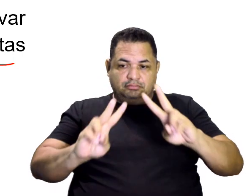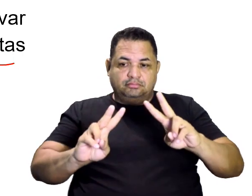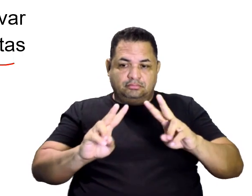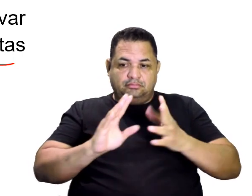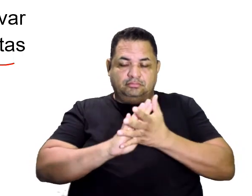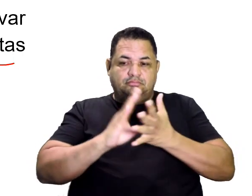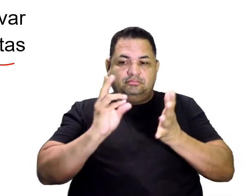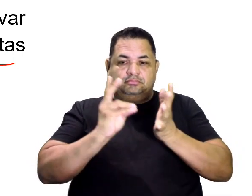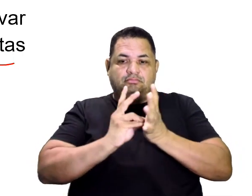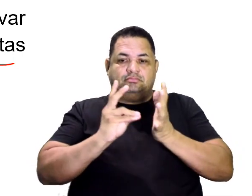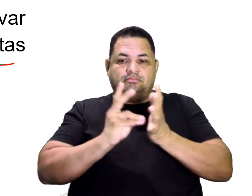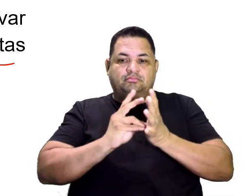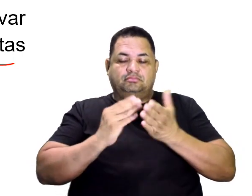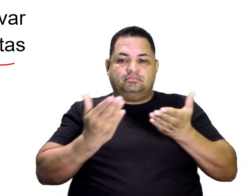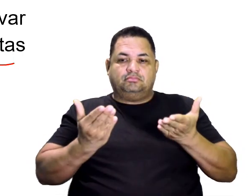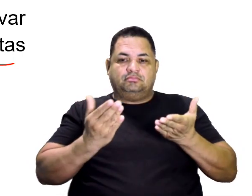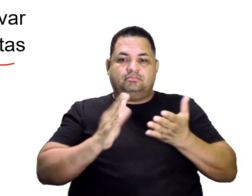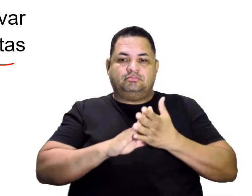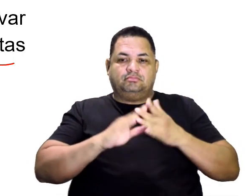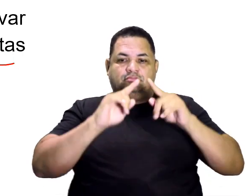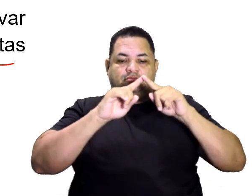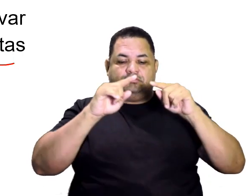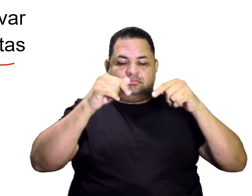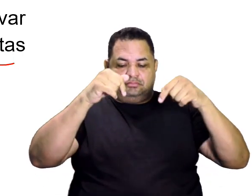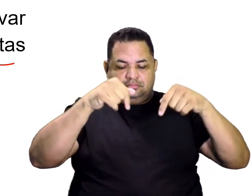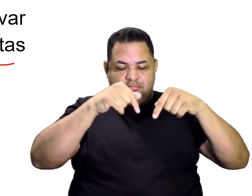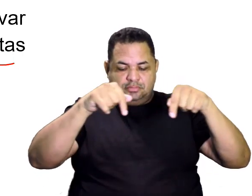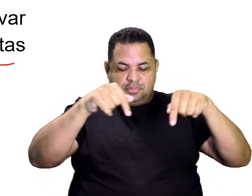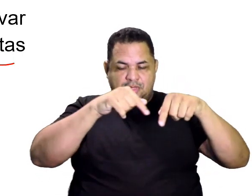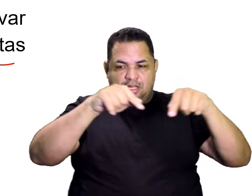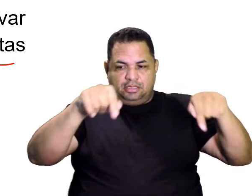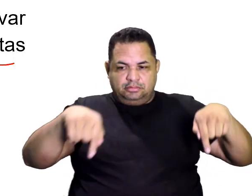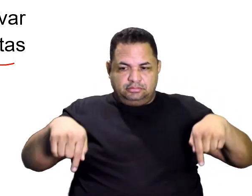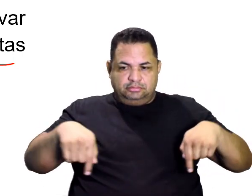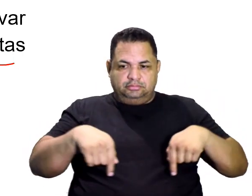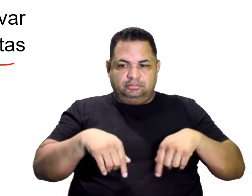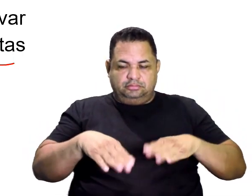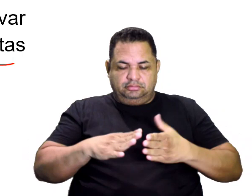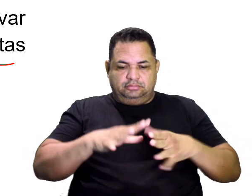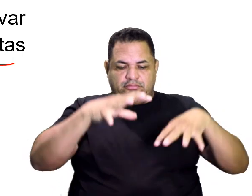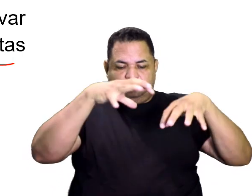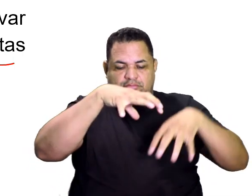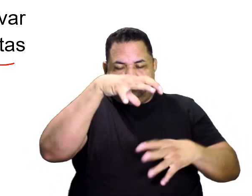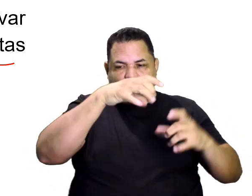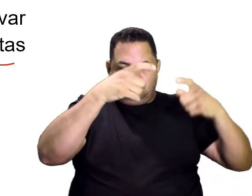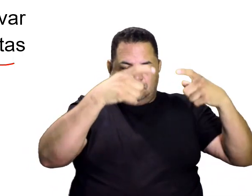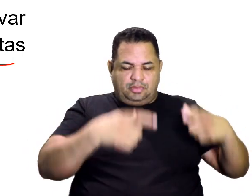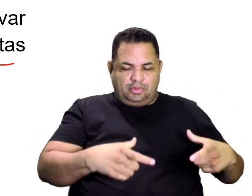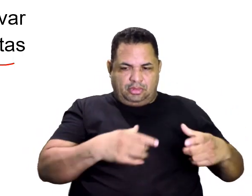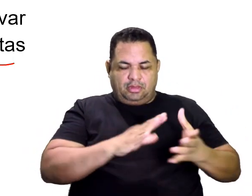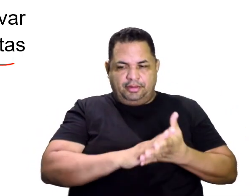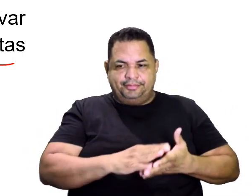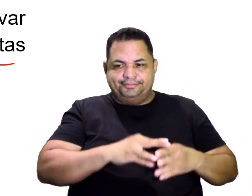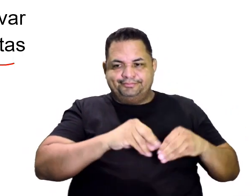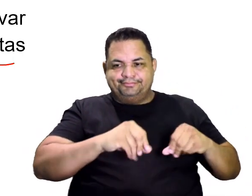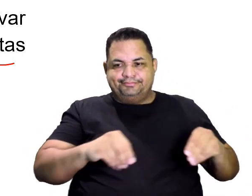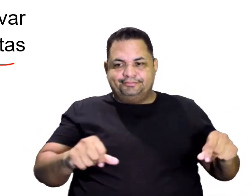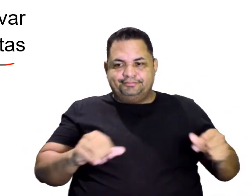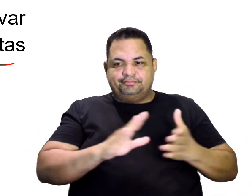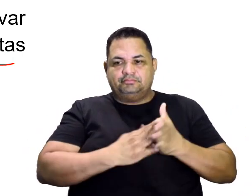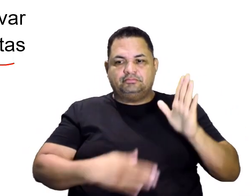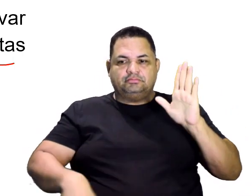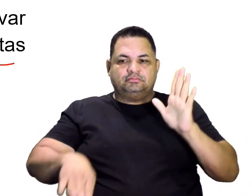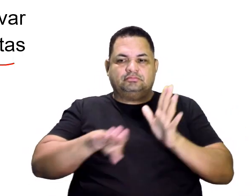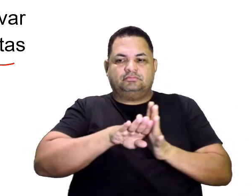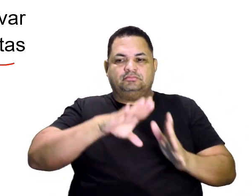do indígena, do índio, na terra, na sua terra, vendo a chegada invasiva lá dos portugueses,